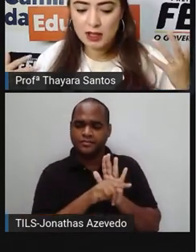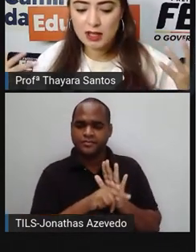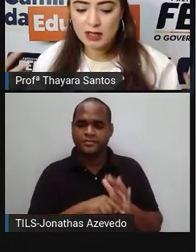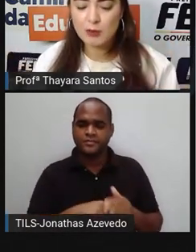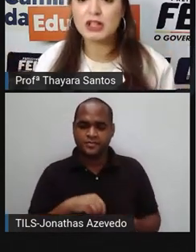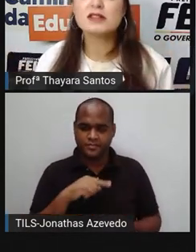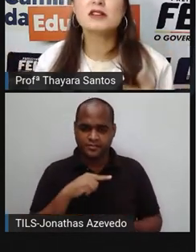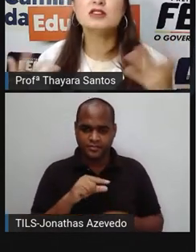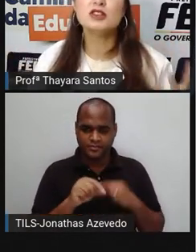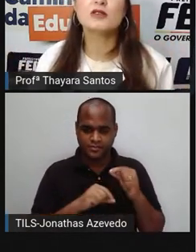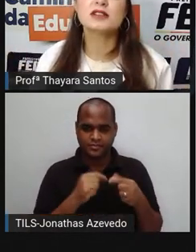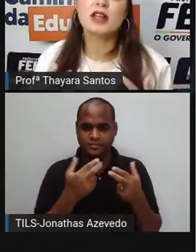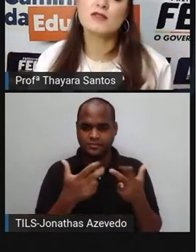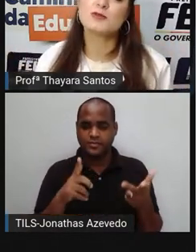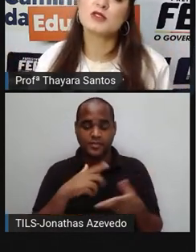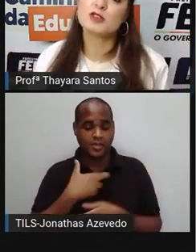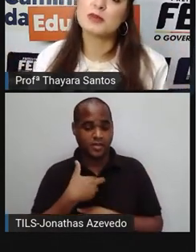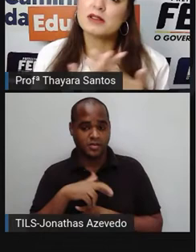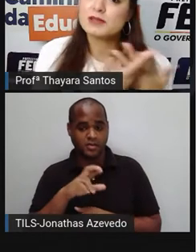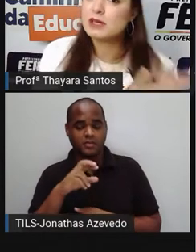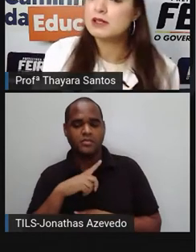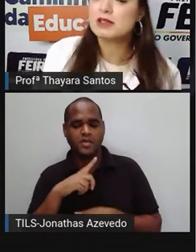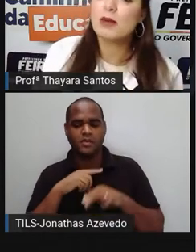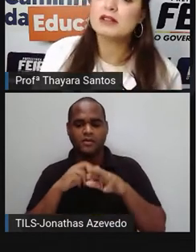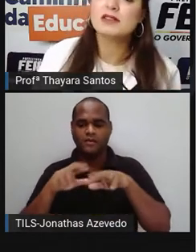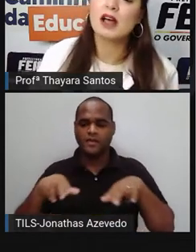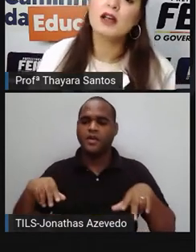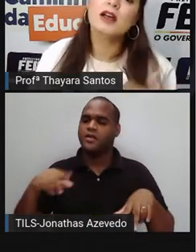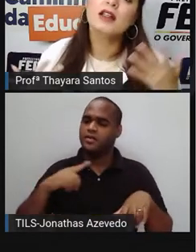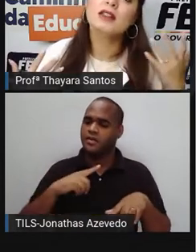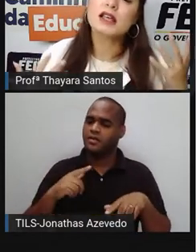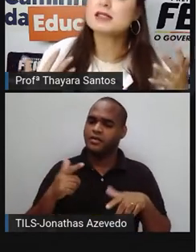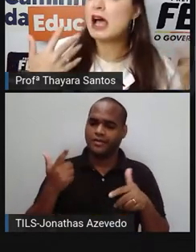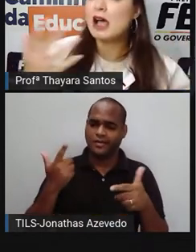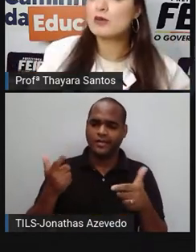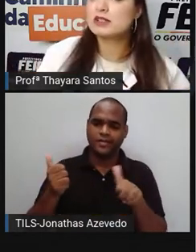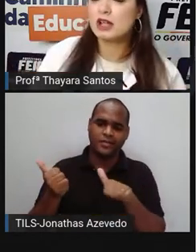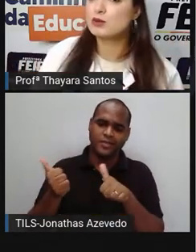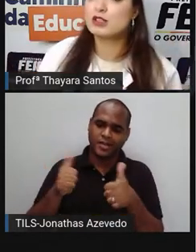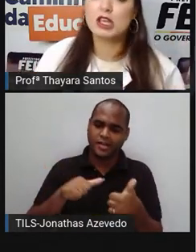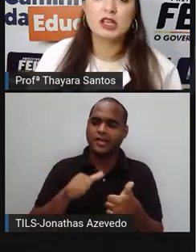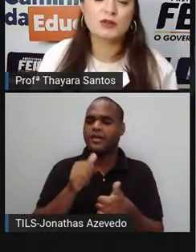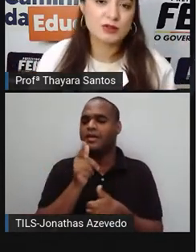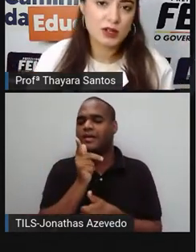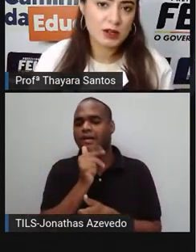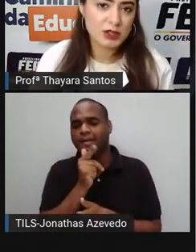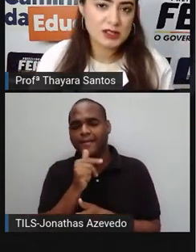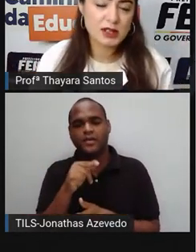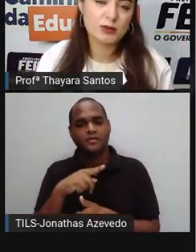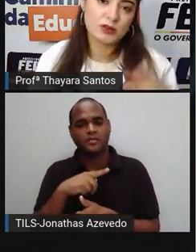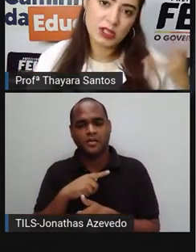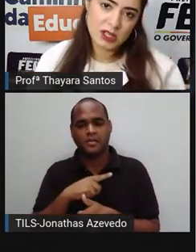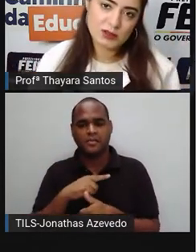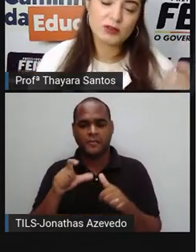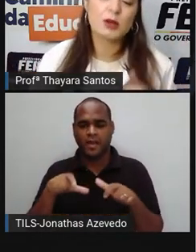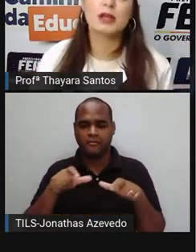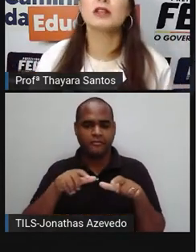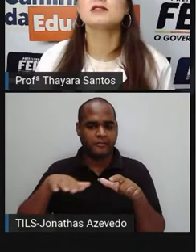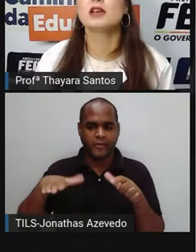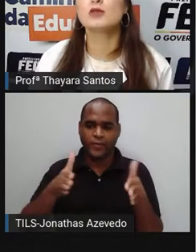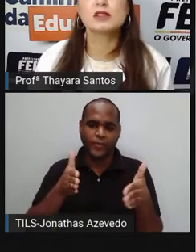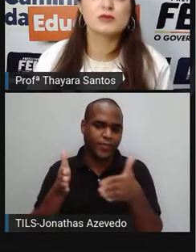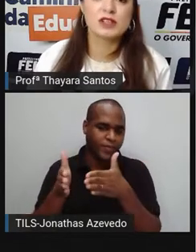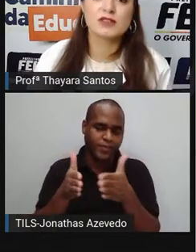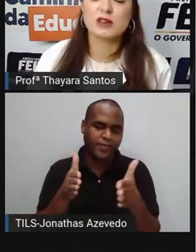Tem determinadas religiões que levam as pessoas para se batizar nas águas lá dos rios por exemplo E